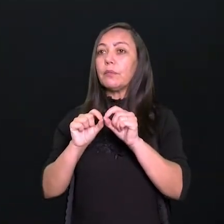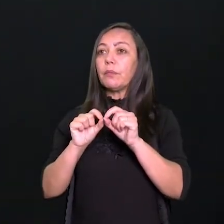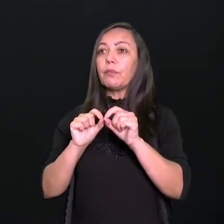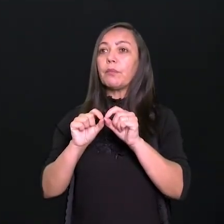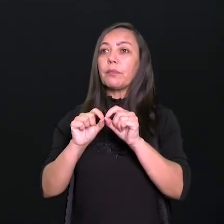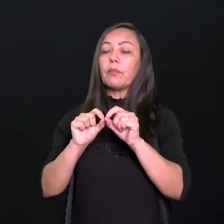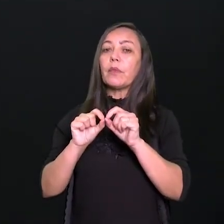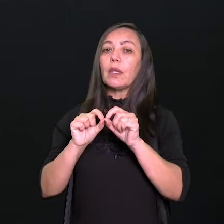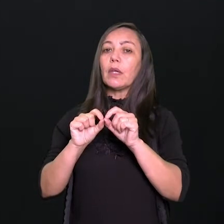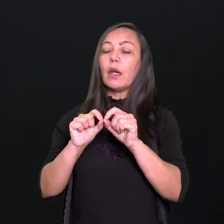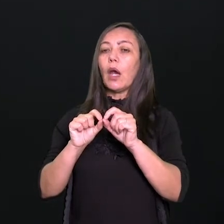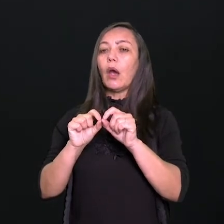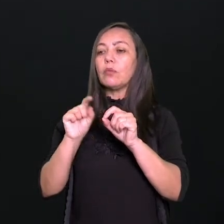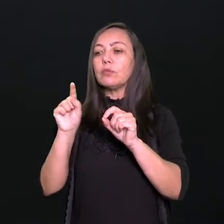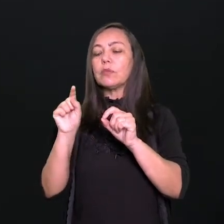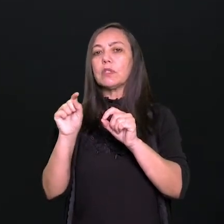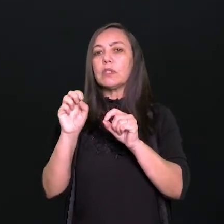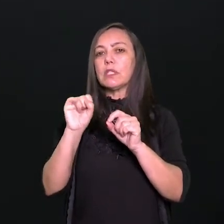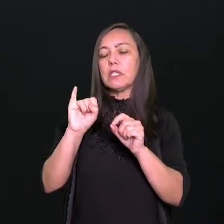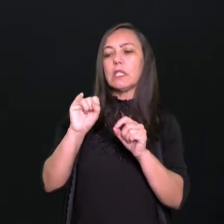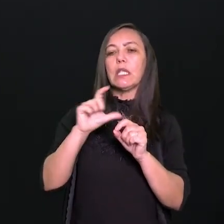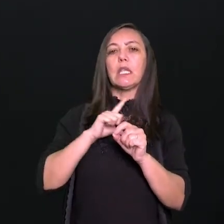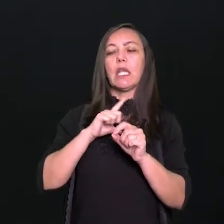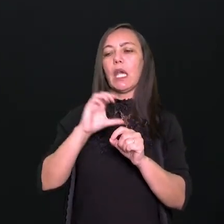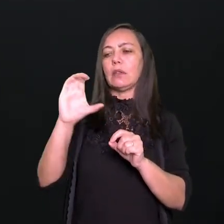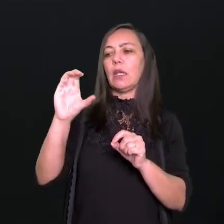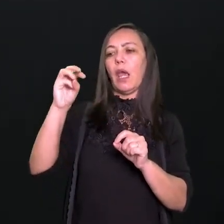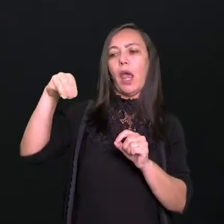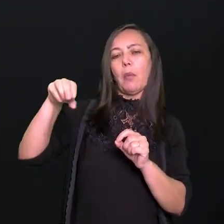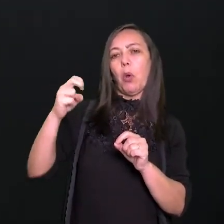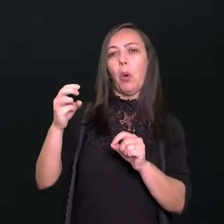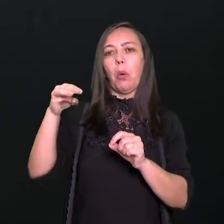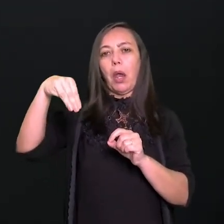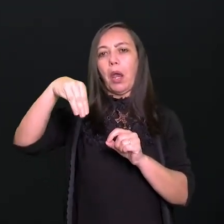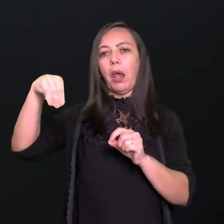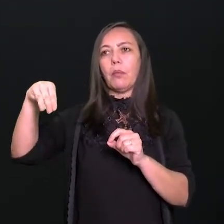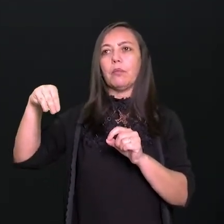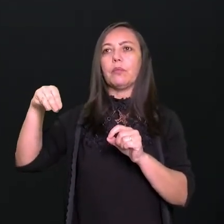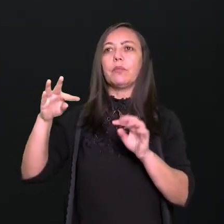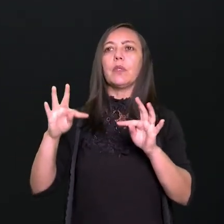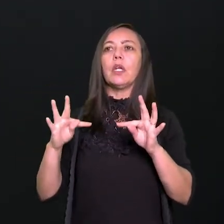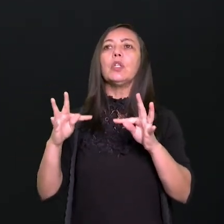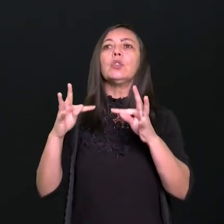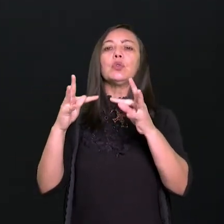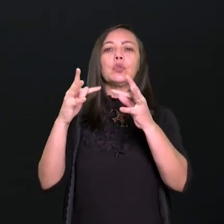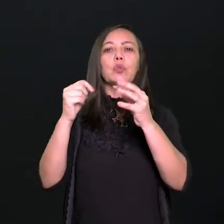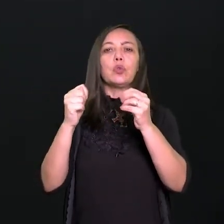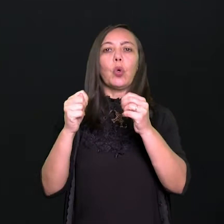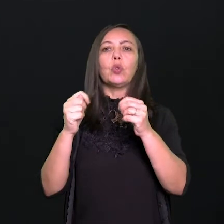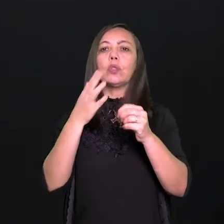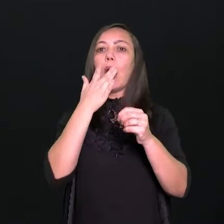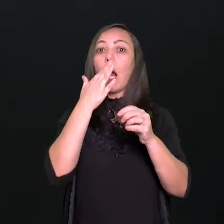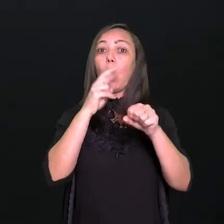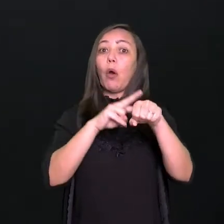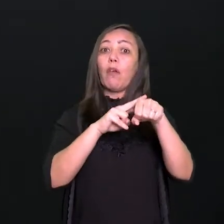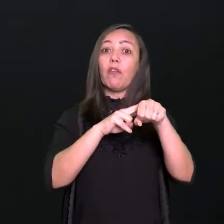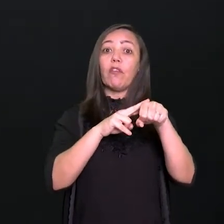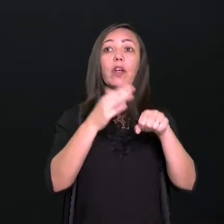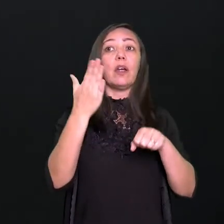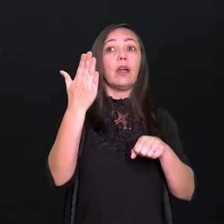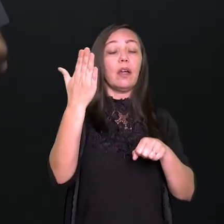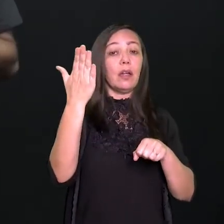a acentuação que pertence a essa palavra. Como assim? Todos os múltiplos, reparem aqui, que